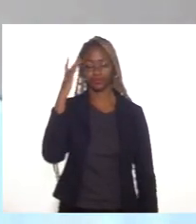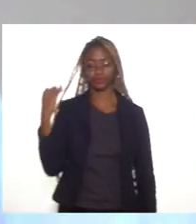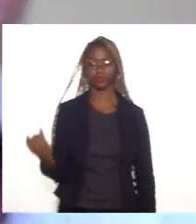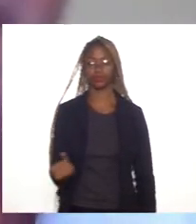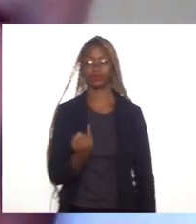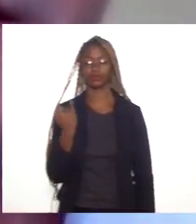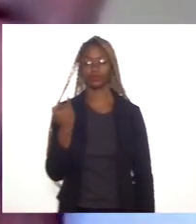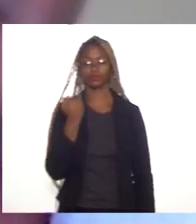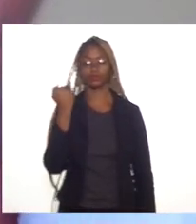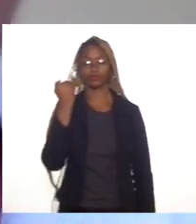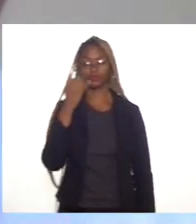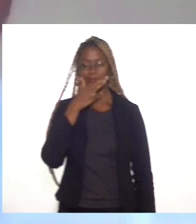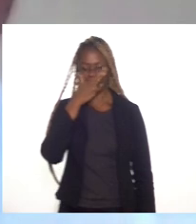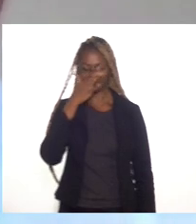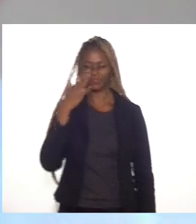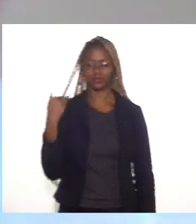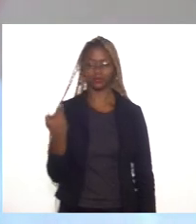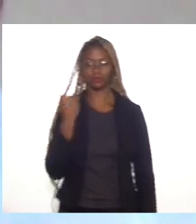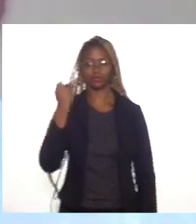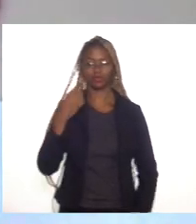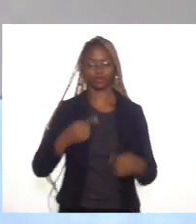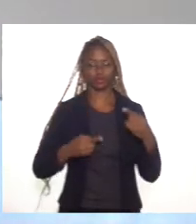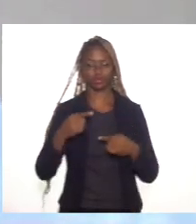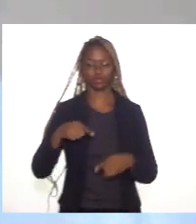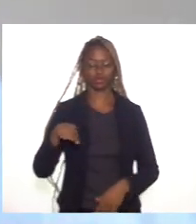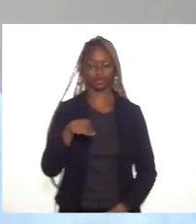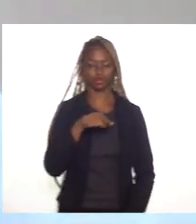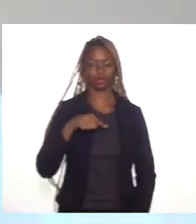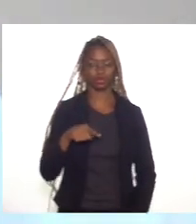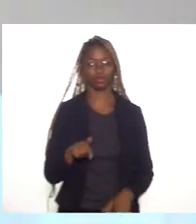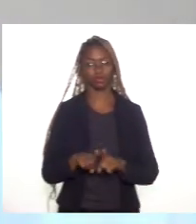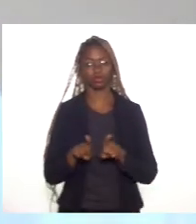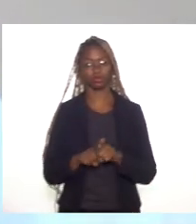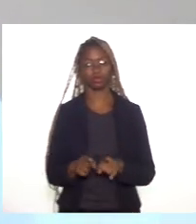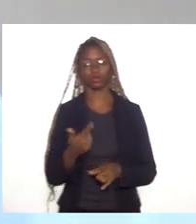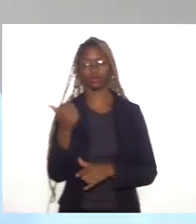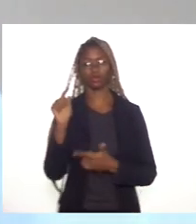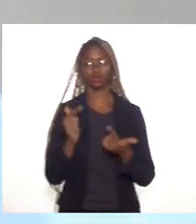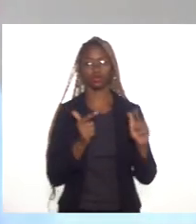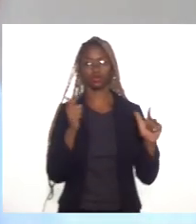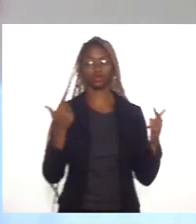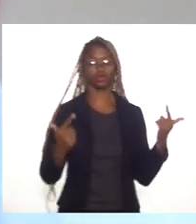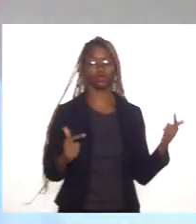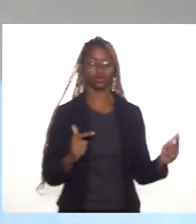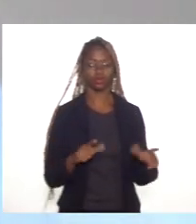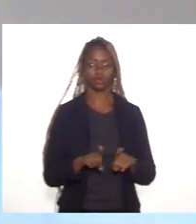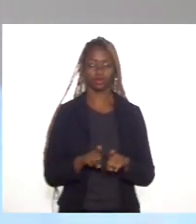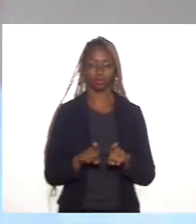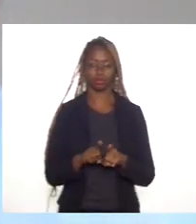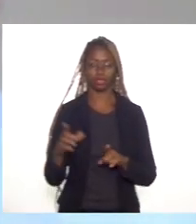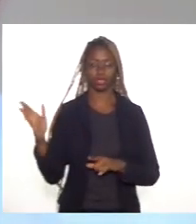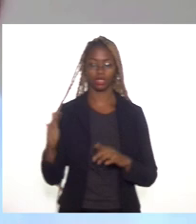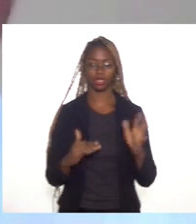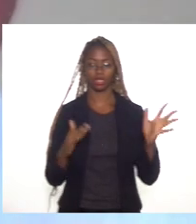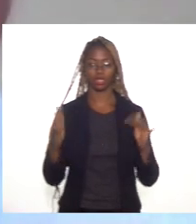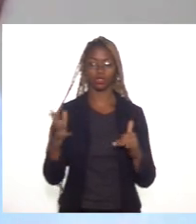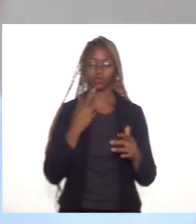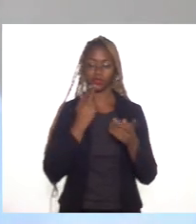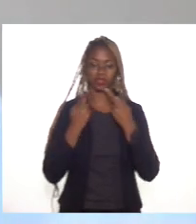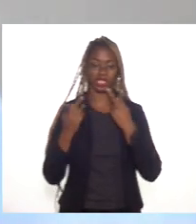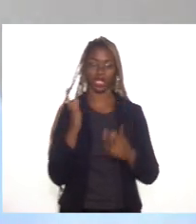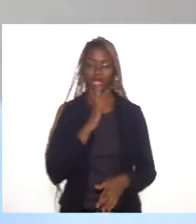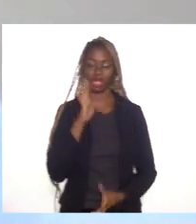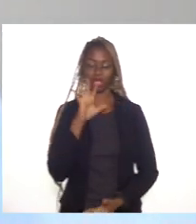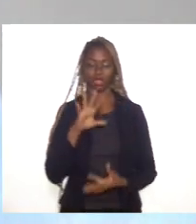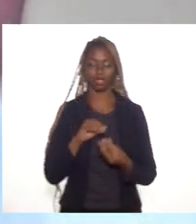importante, nesta discussão, entre outros aspectos, trazer brevemente algumas